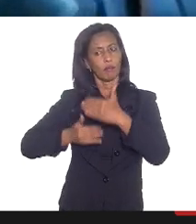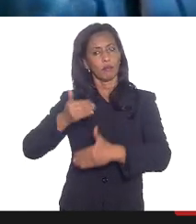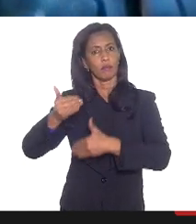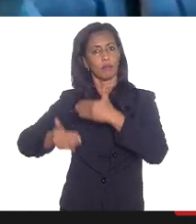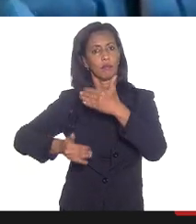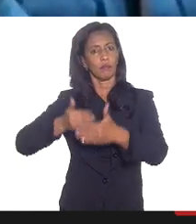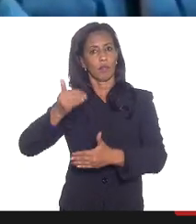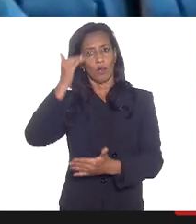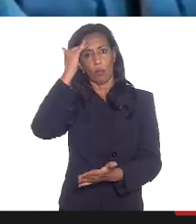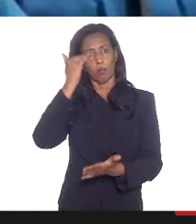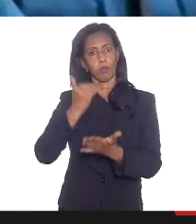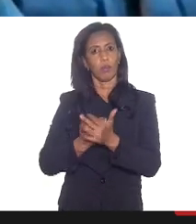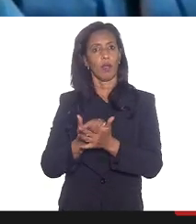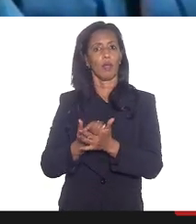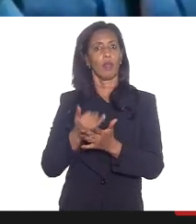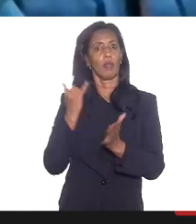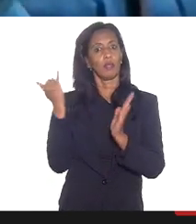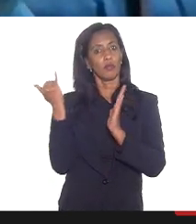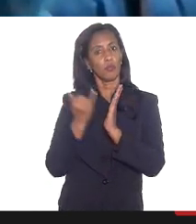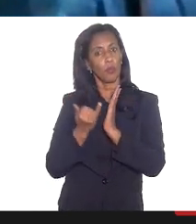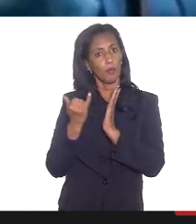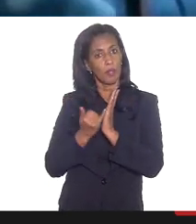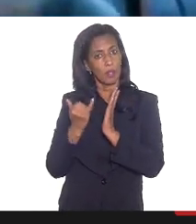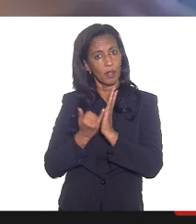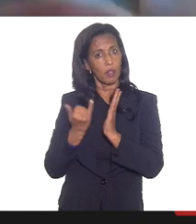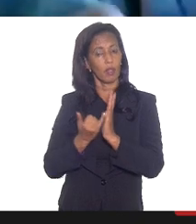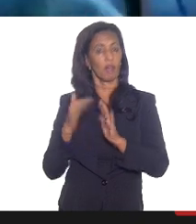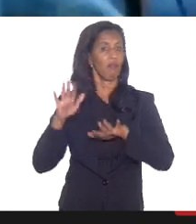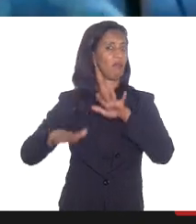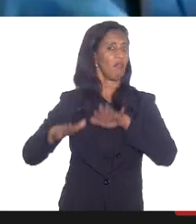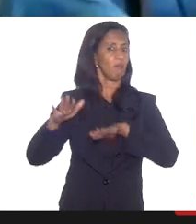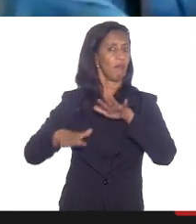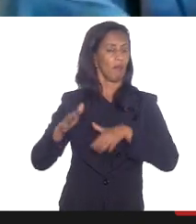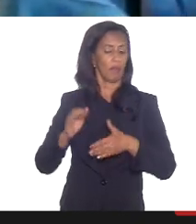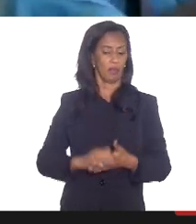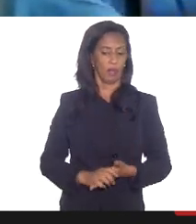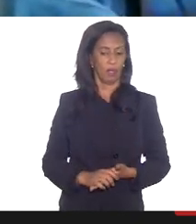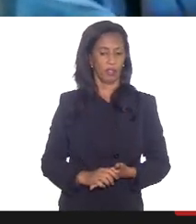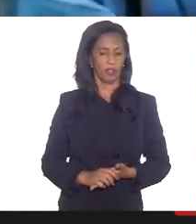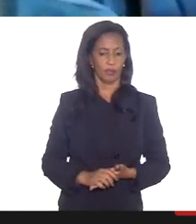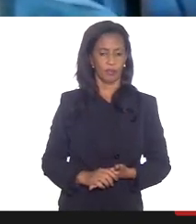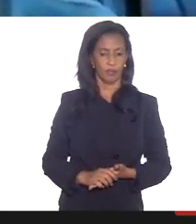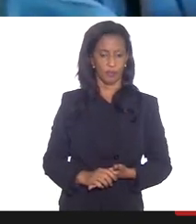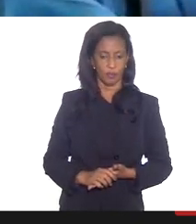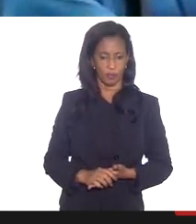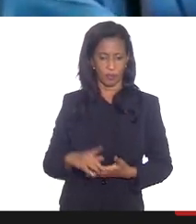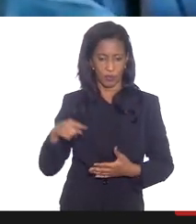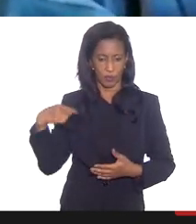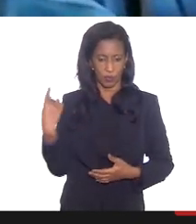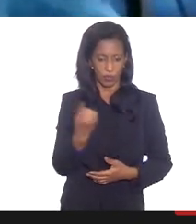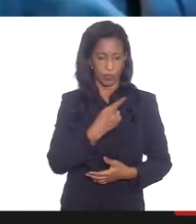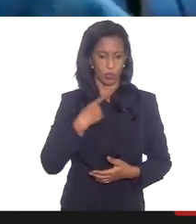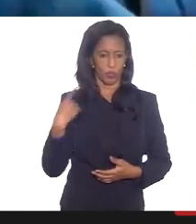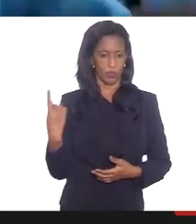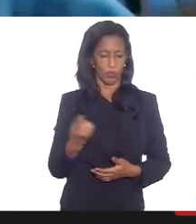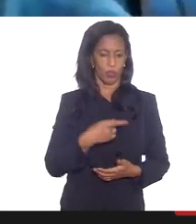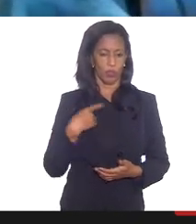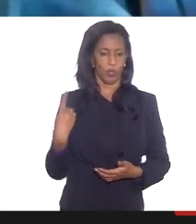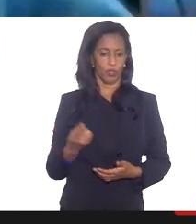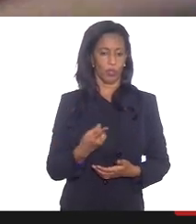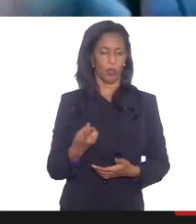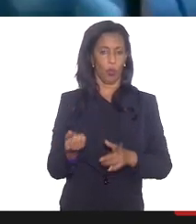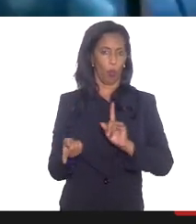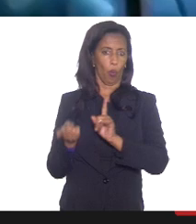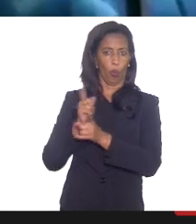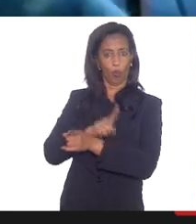cumprimento destas obrigações. Independente de nós termos sido